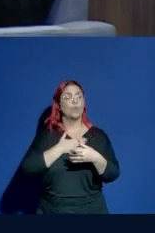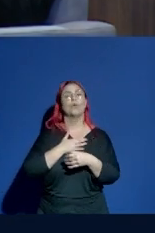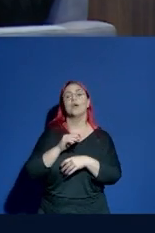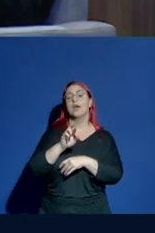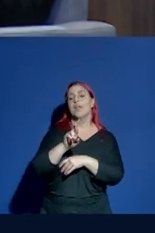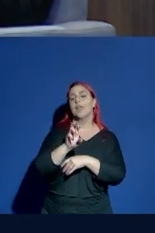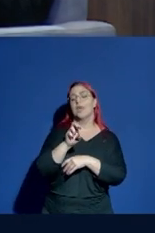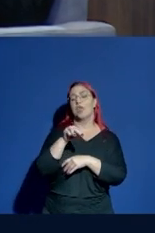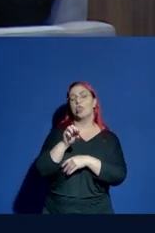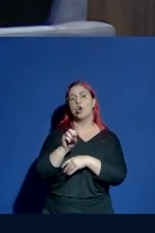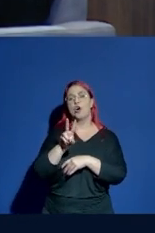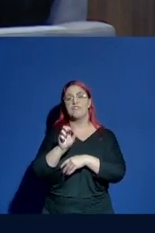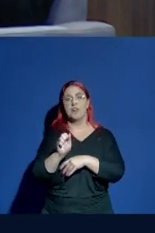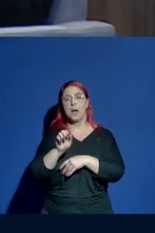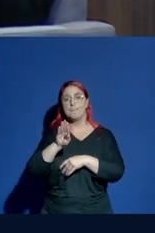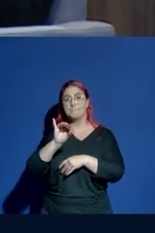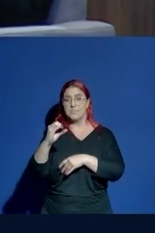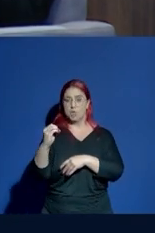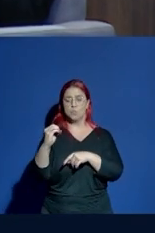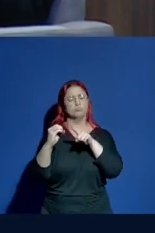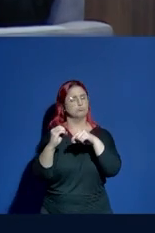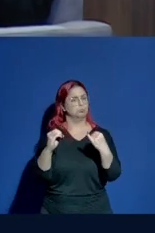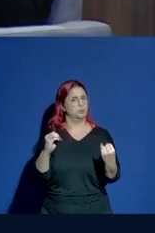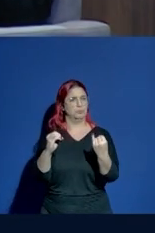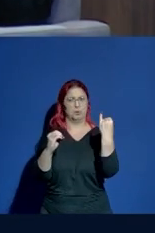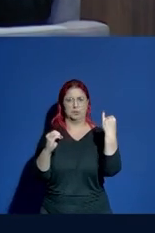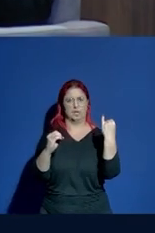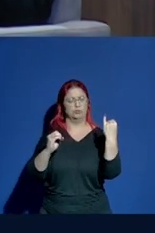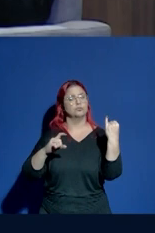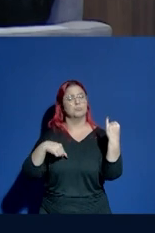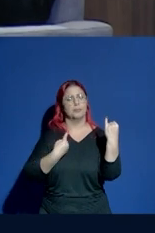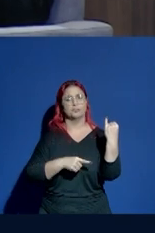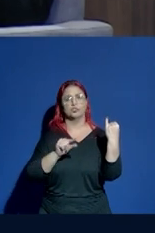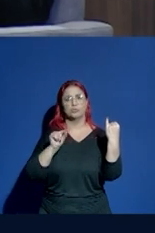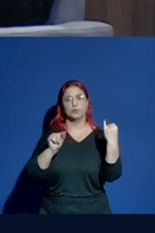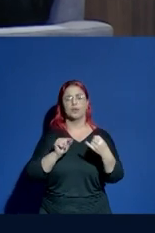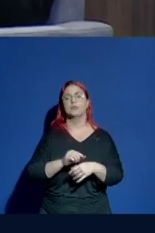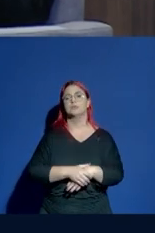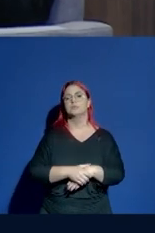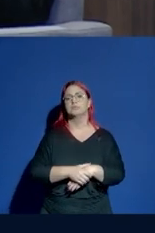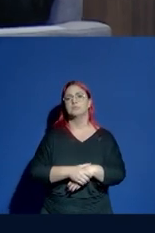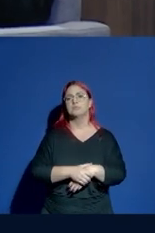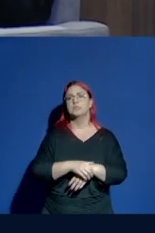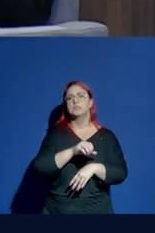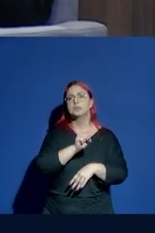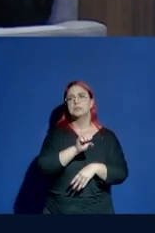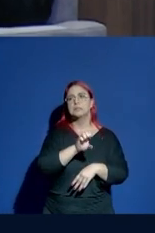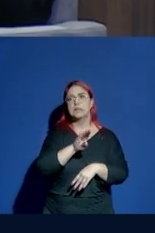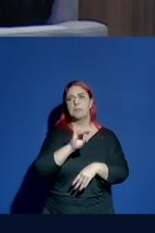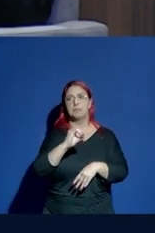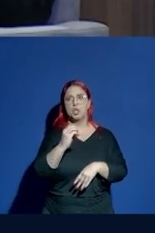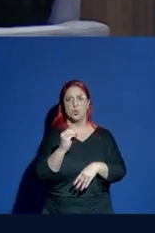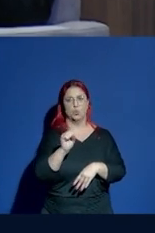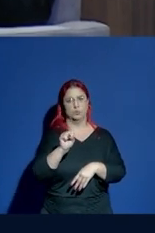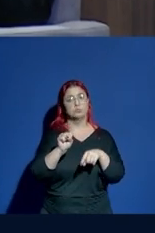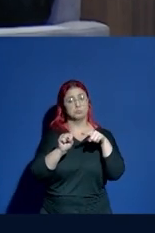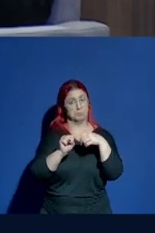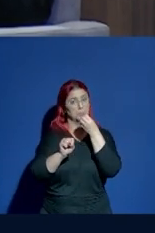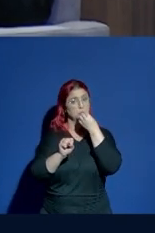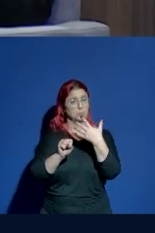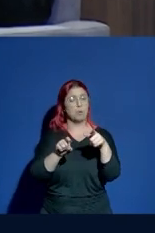uma pauta muito importante acho que para essa indústria daqui é também o sebios né os seios ele tem um valor econômico